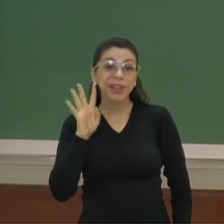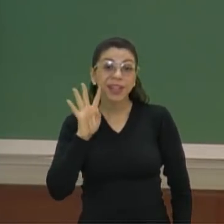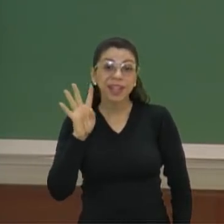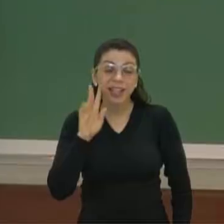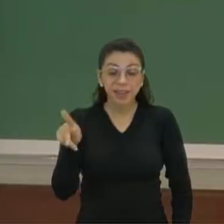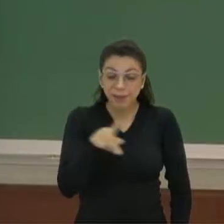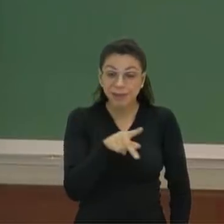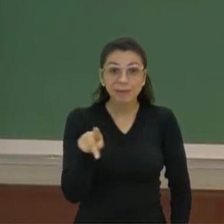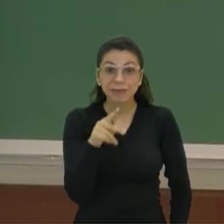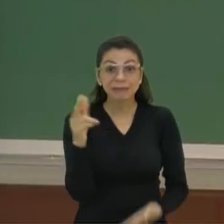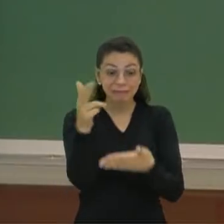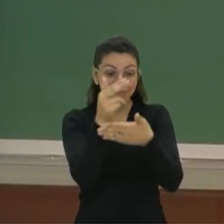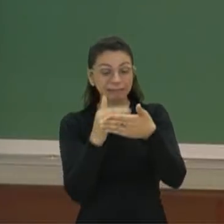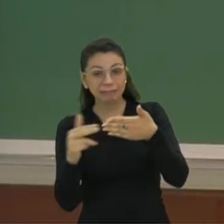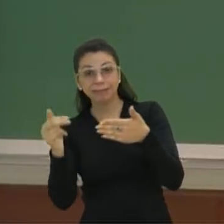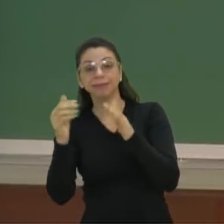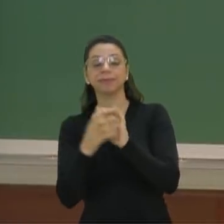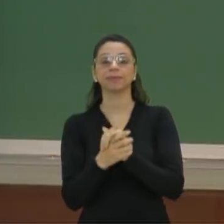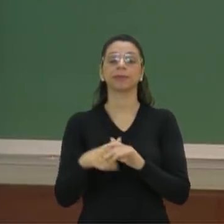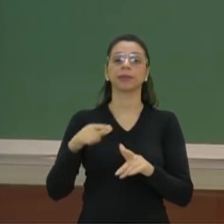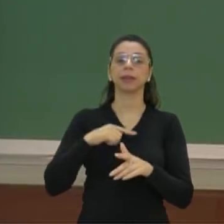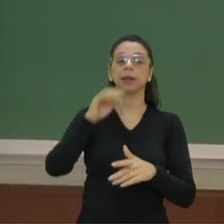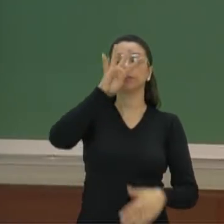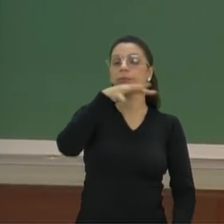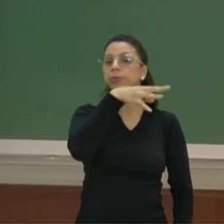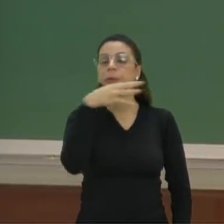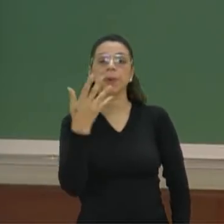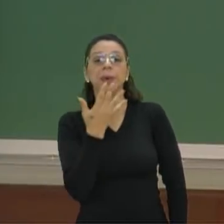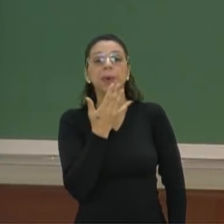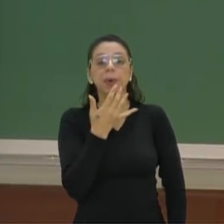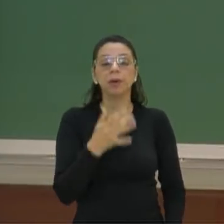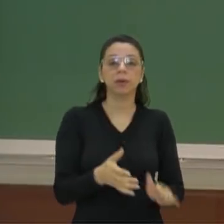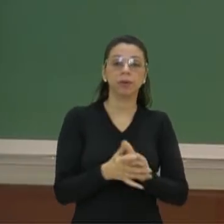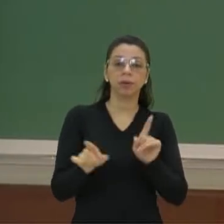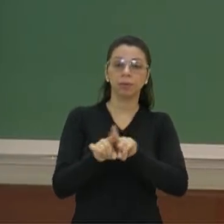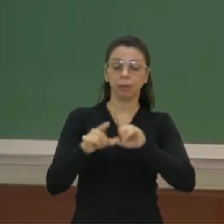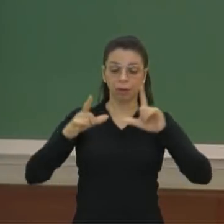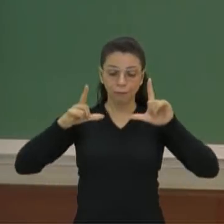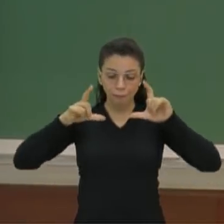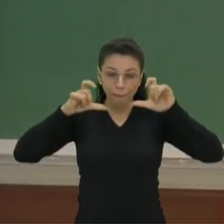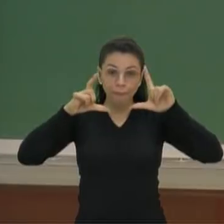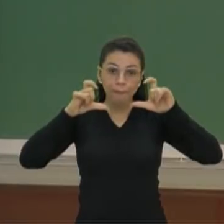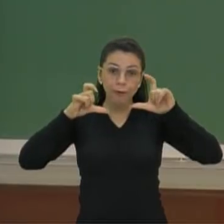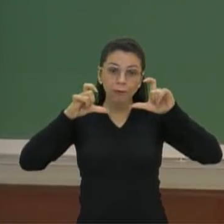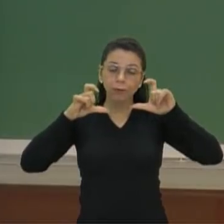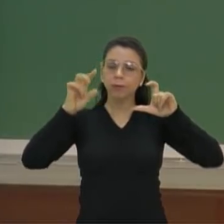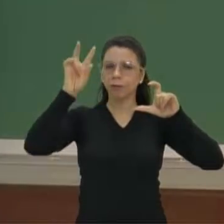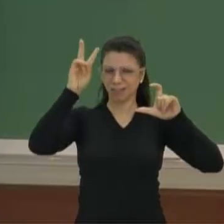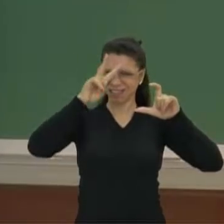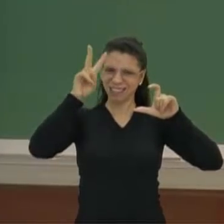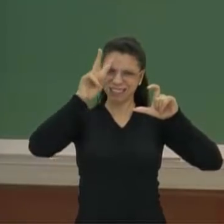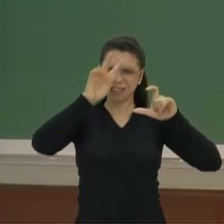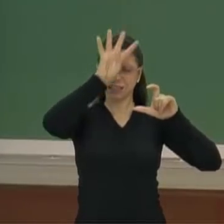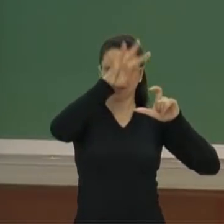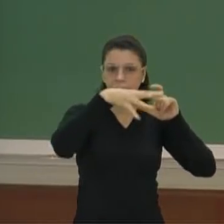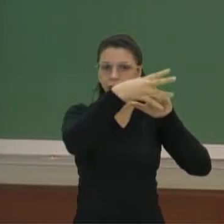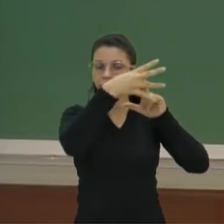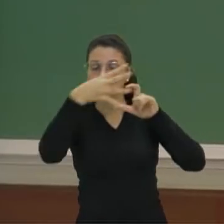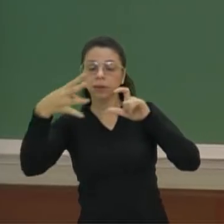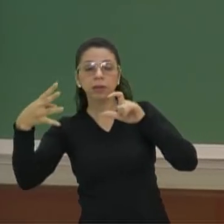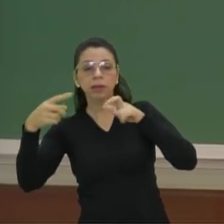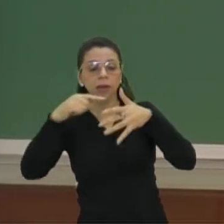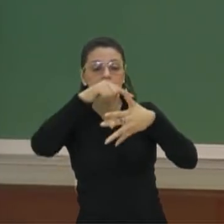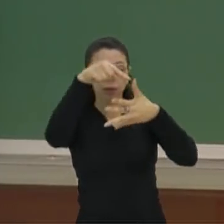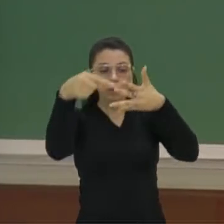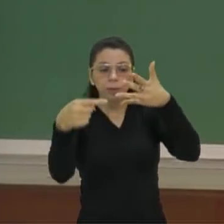Fiz um desenho do neurônio, fiz um mapa conceitual todo colorido. Eu vi fotos. Lembra daquele mapa conceitual dos 5 sentidos